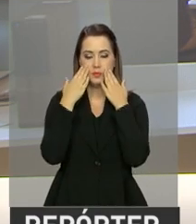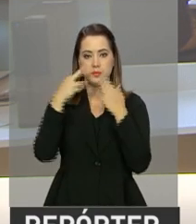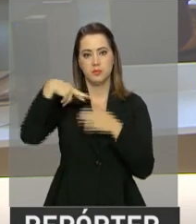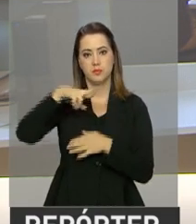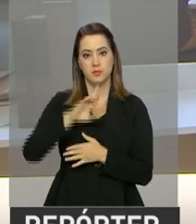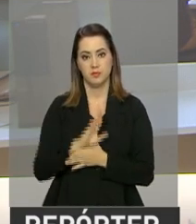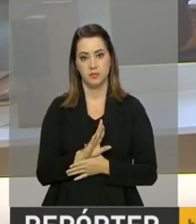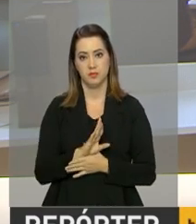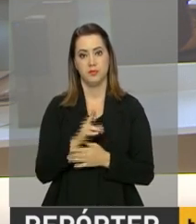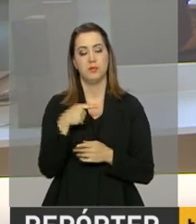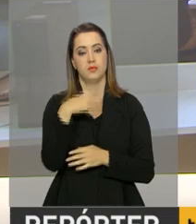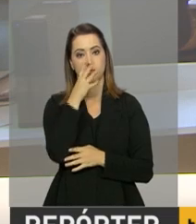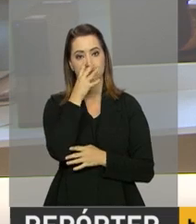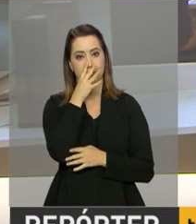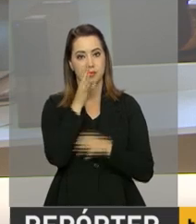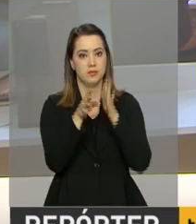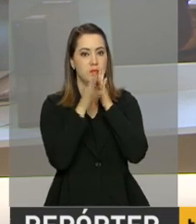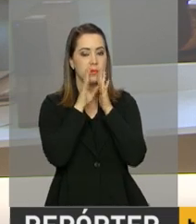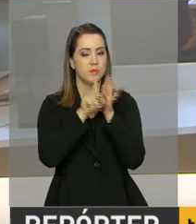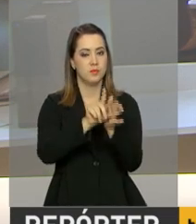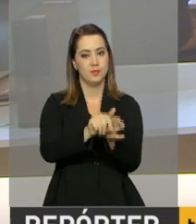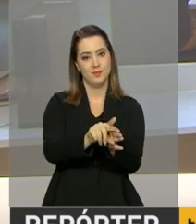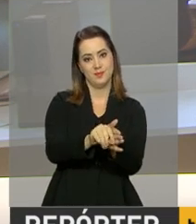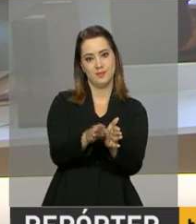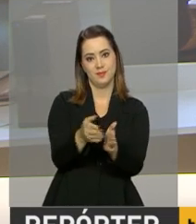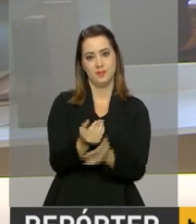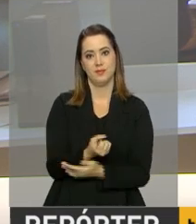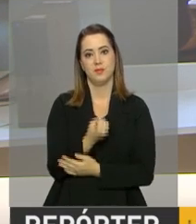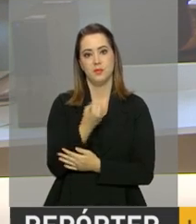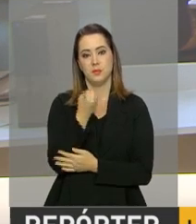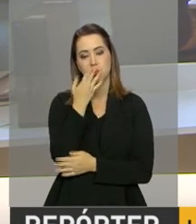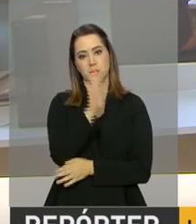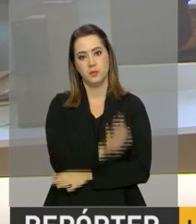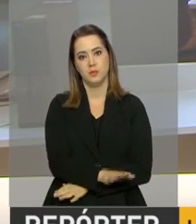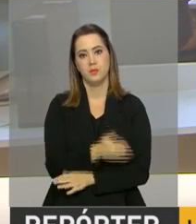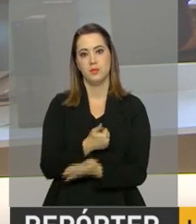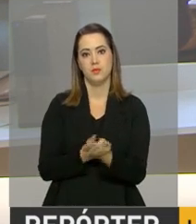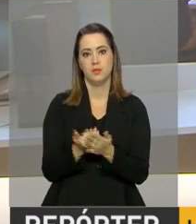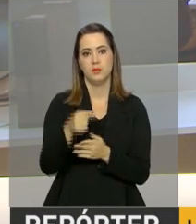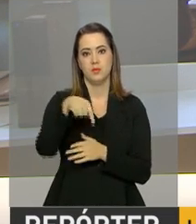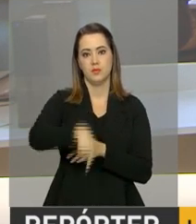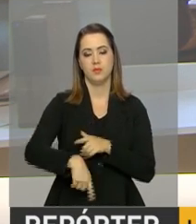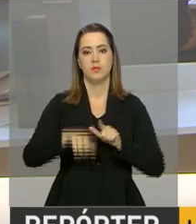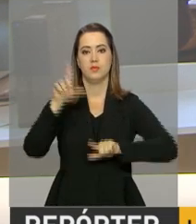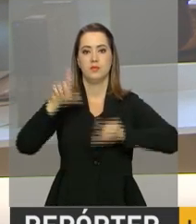Repórter NBR. Acompanhe as novidades também nas nossas redes sociais. Continue